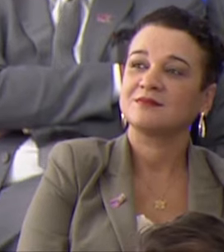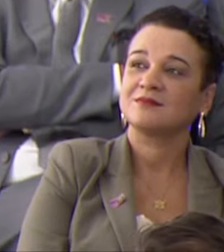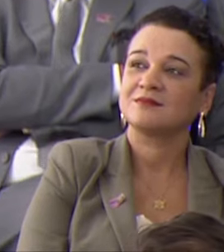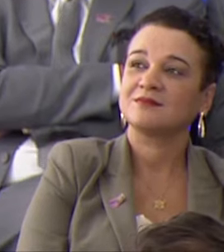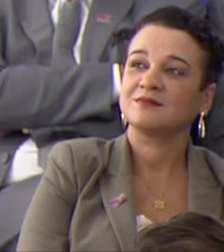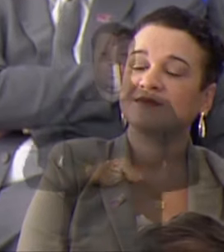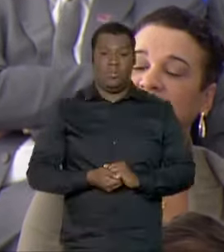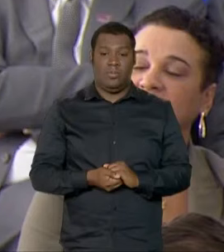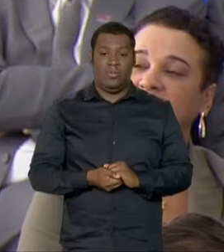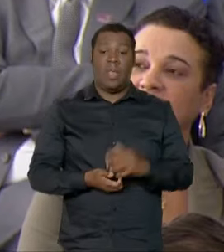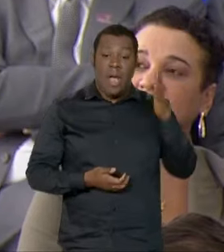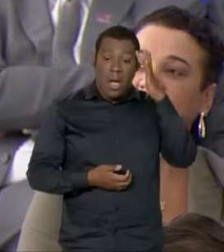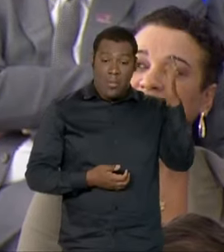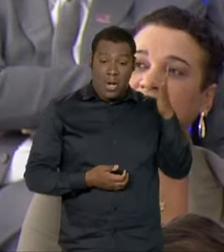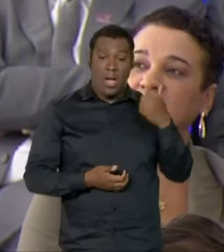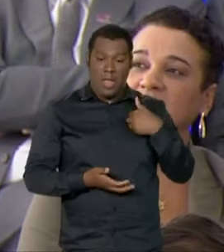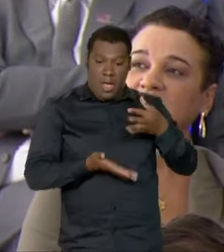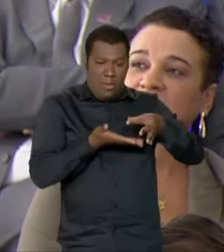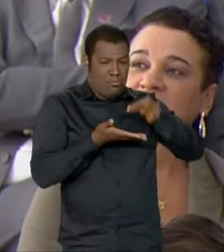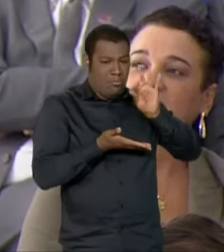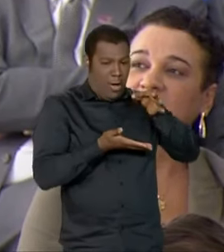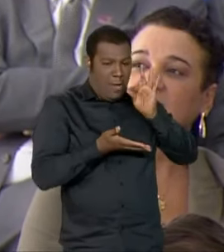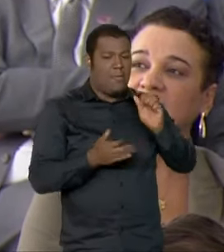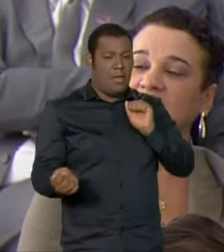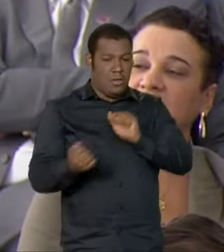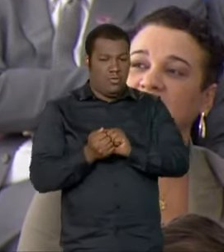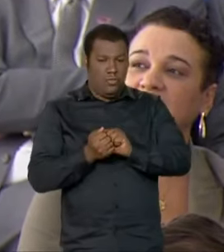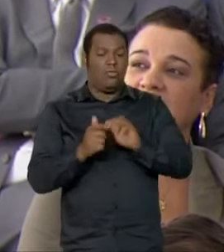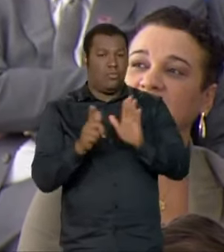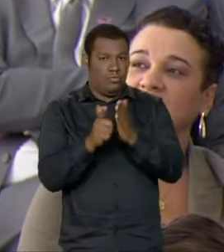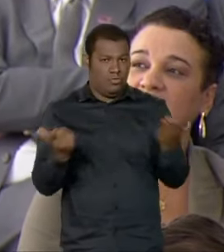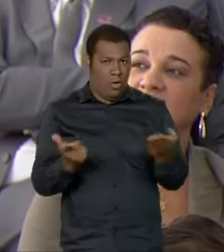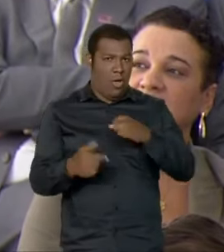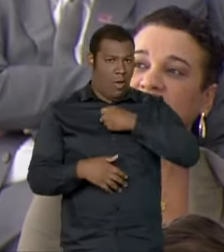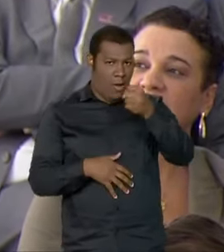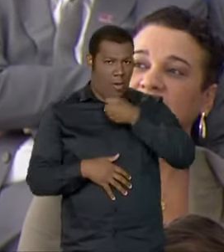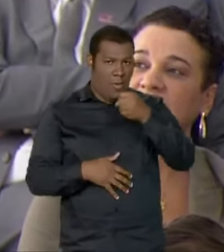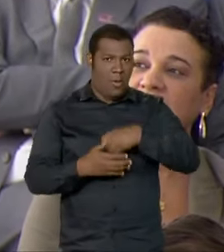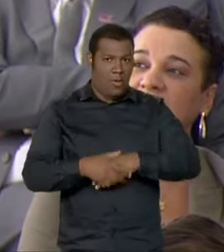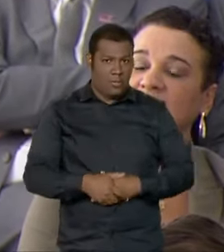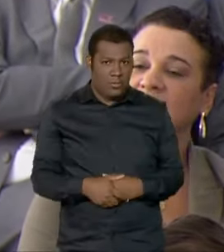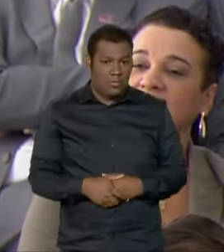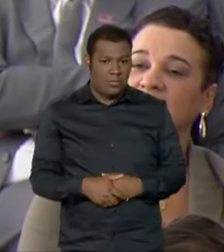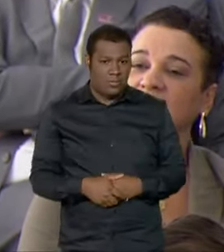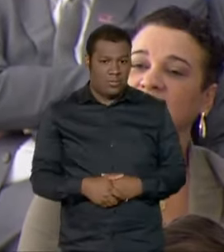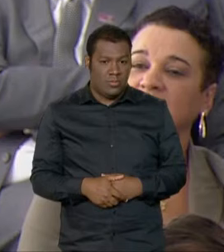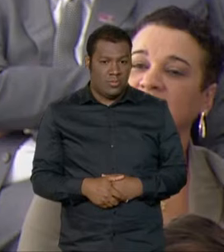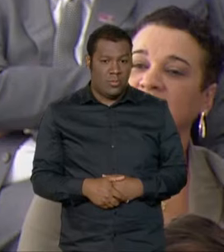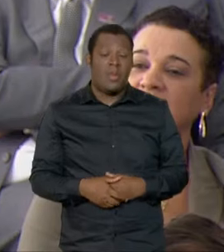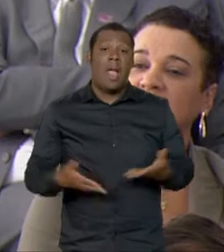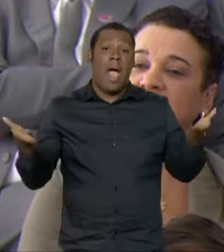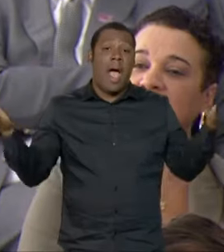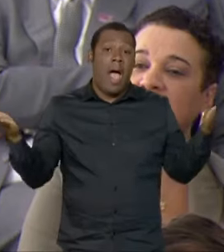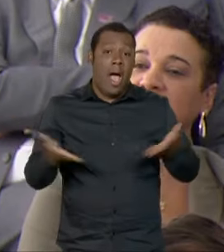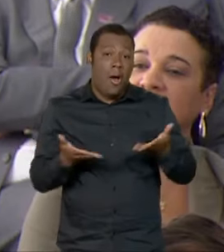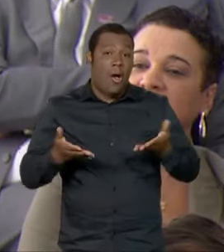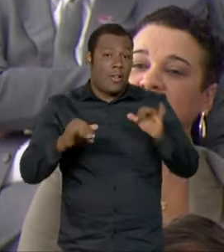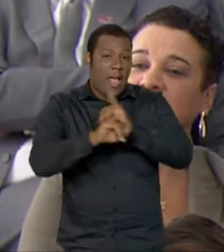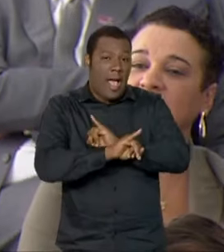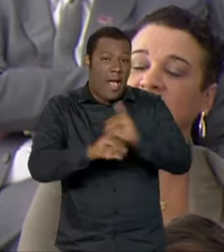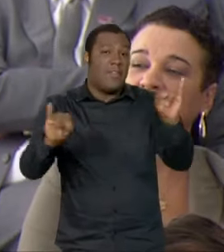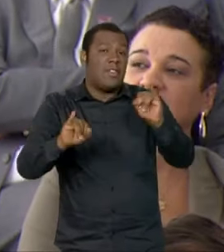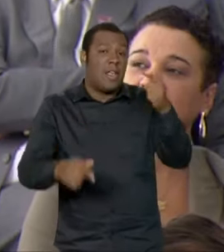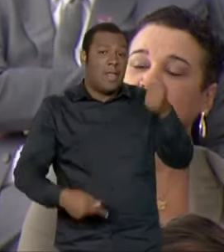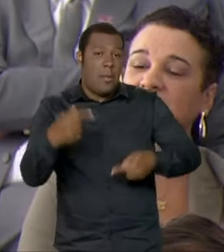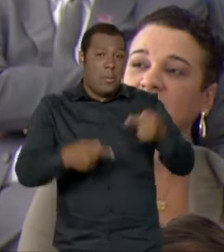O que está acontecendo hoje? O que está acontecendo hoje? Não é apenas um novo anúncio de política